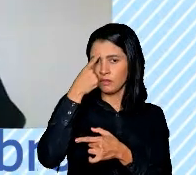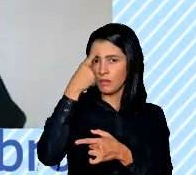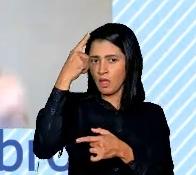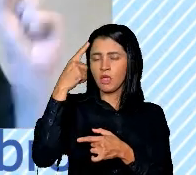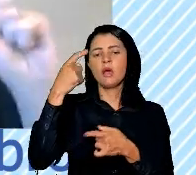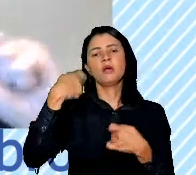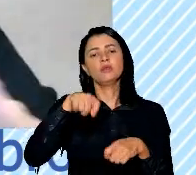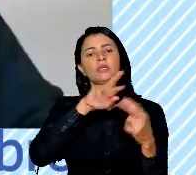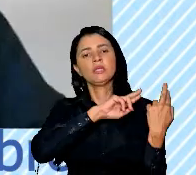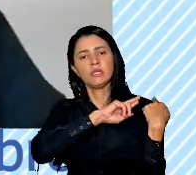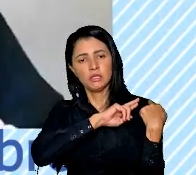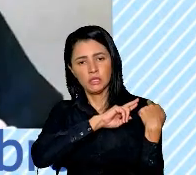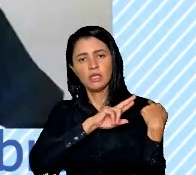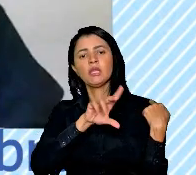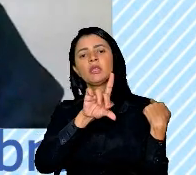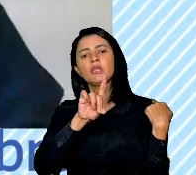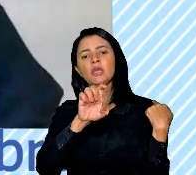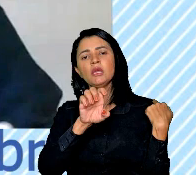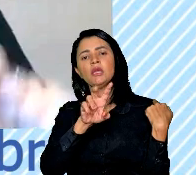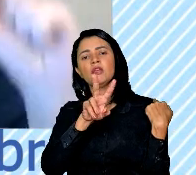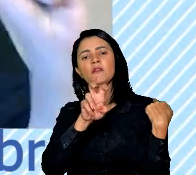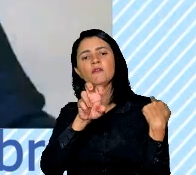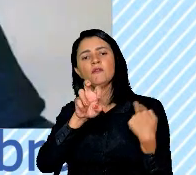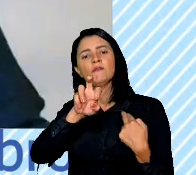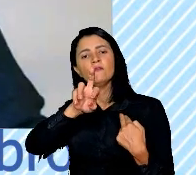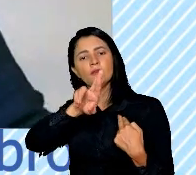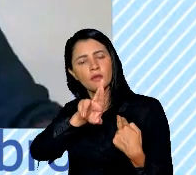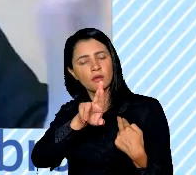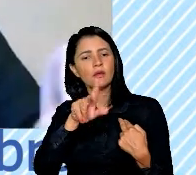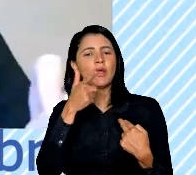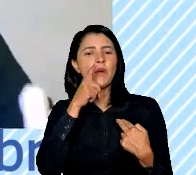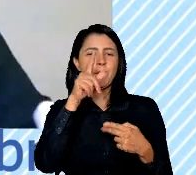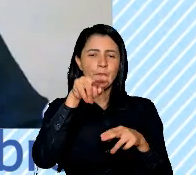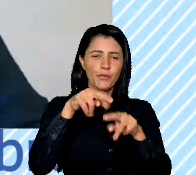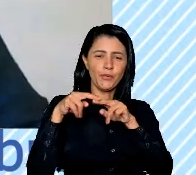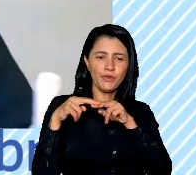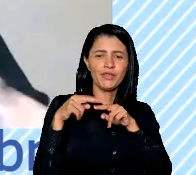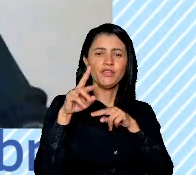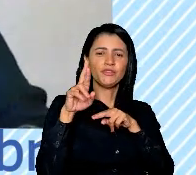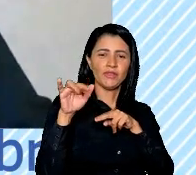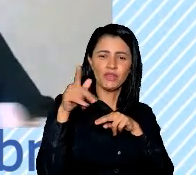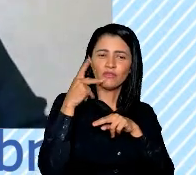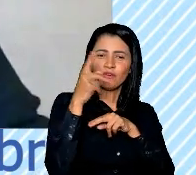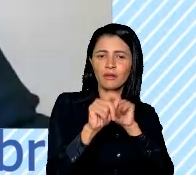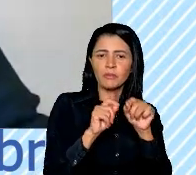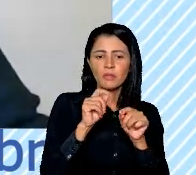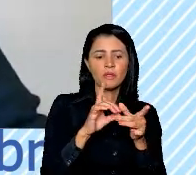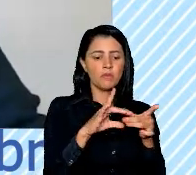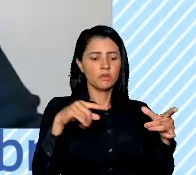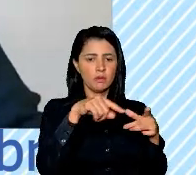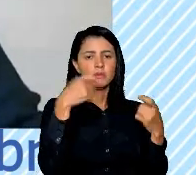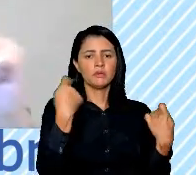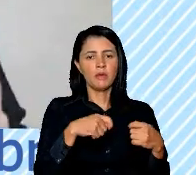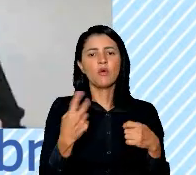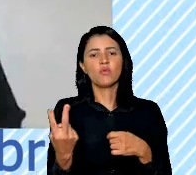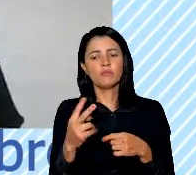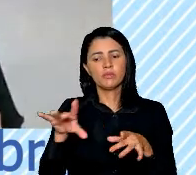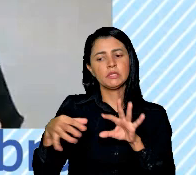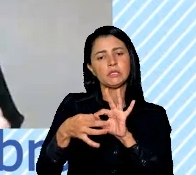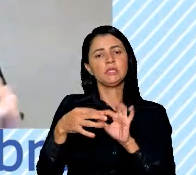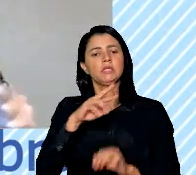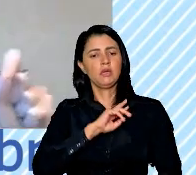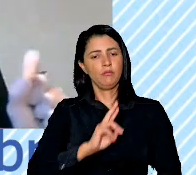dever. E por isso que o Renato declara que a democracia, para existir, necessita da república. Porque